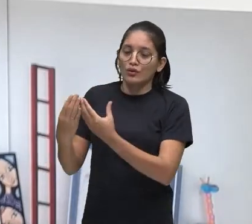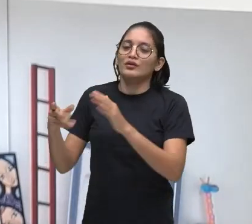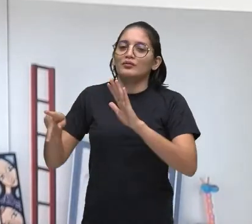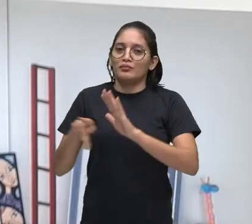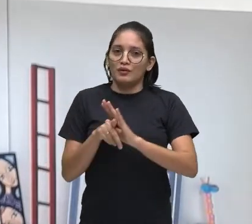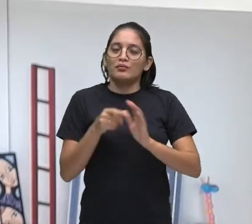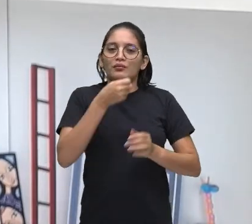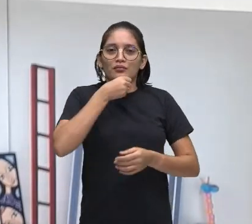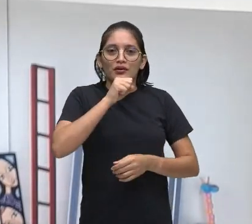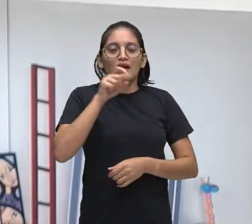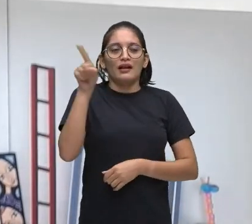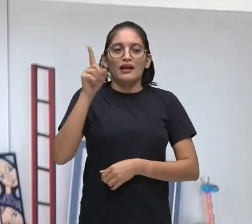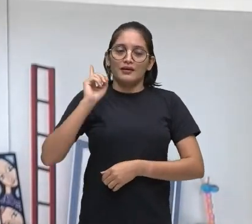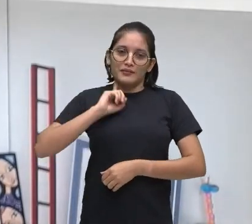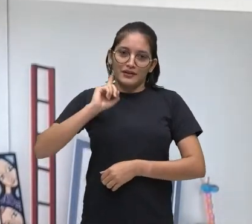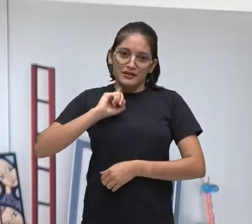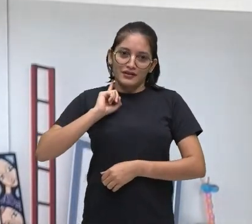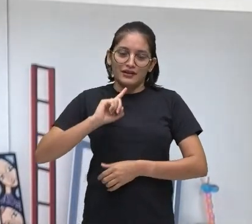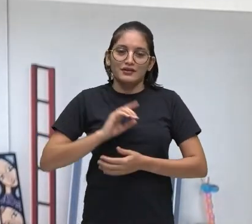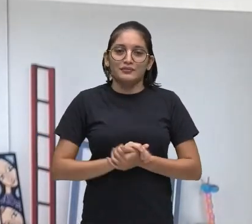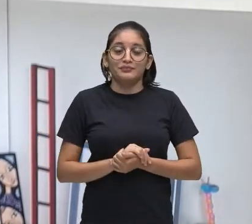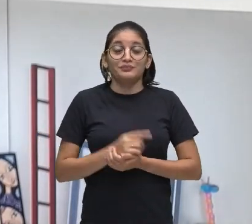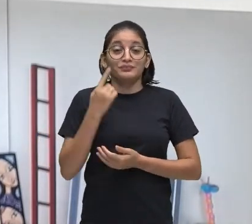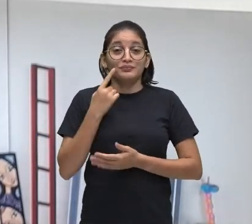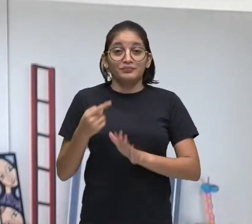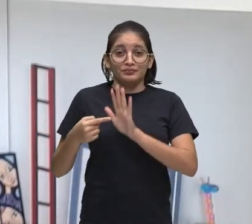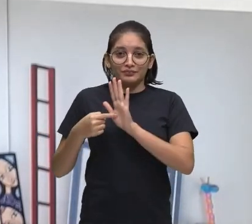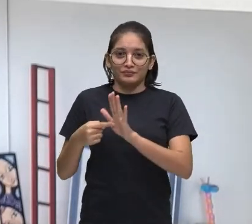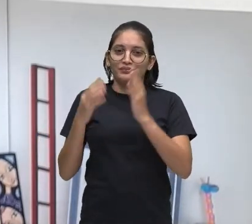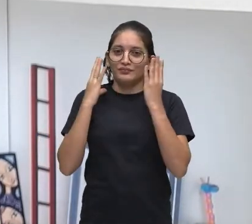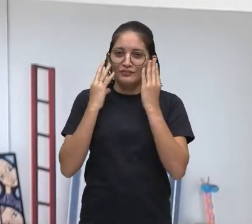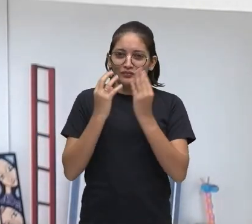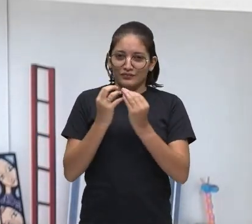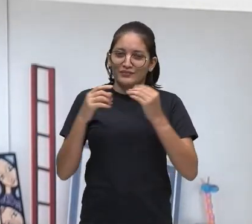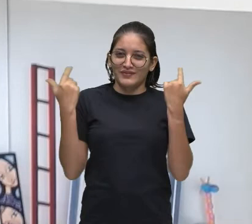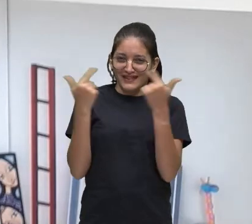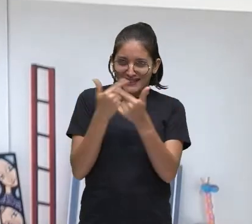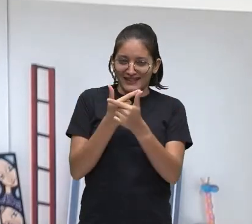Freire, lá em Minas Gerais. Então, para vocês, Um Barbudo Arretado.